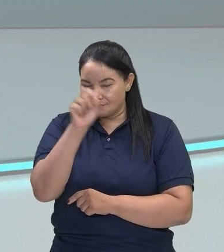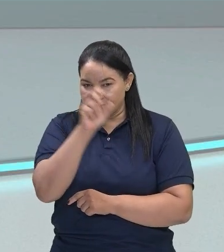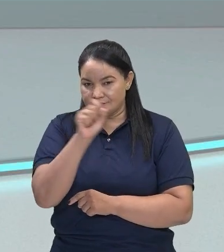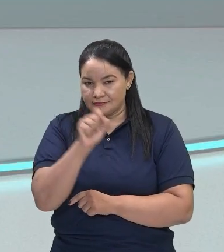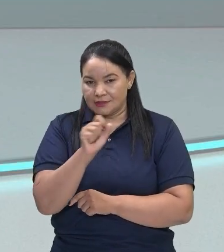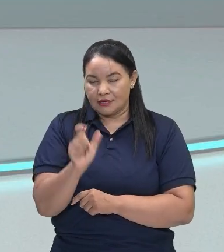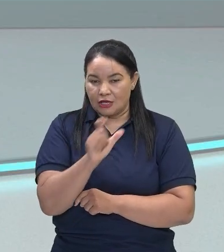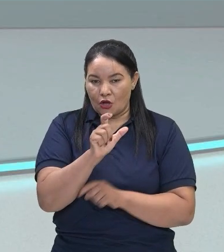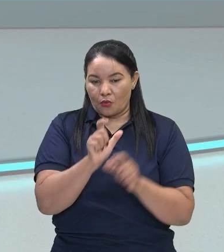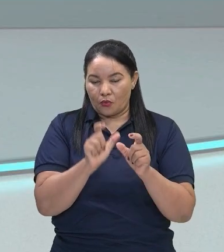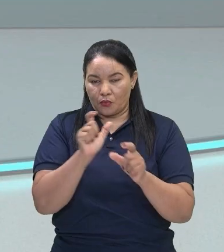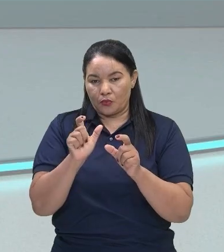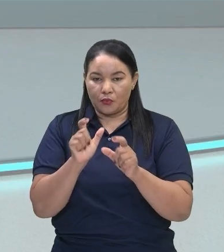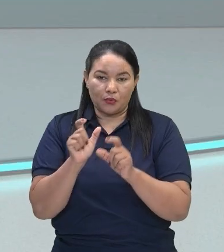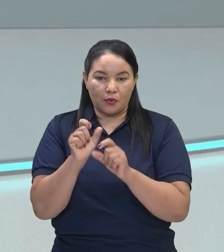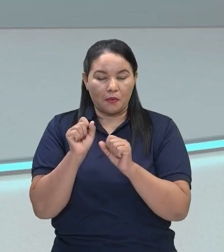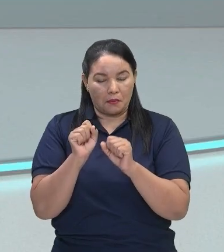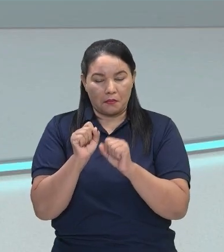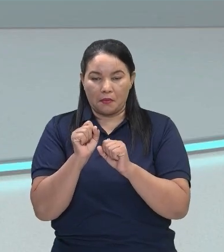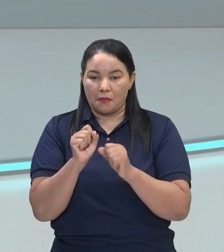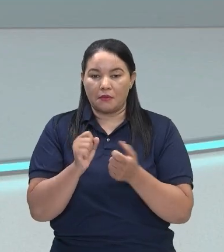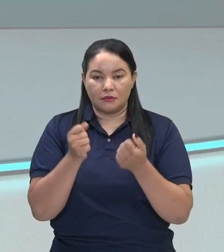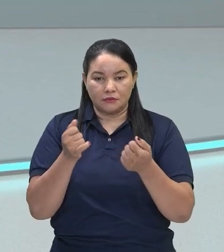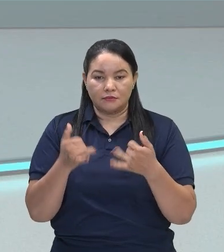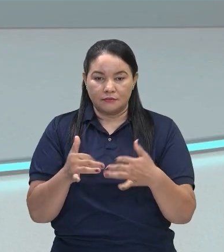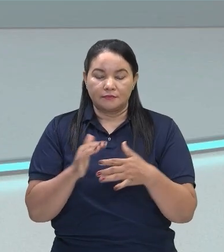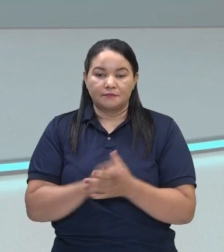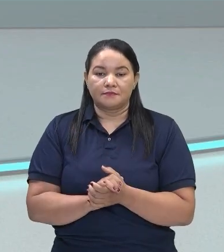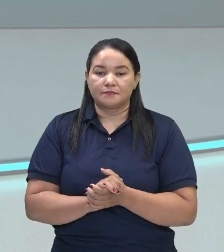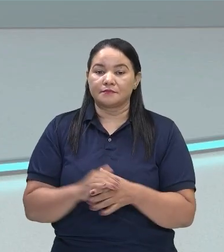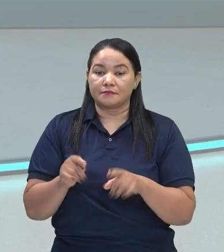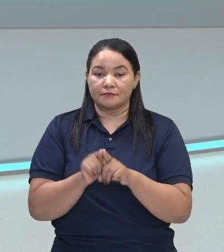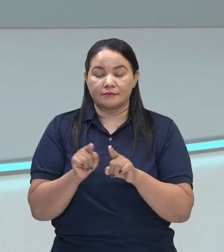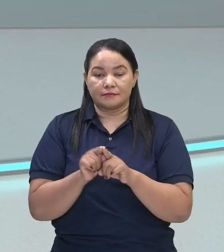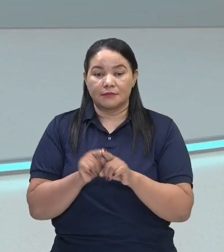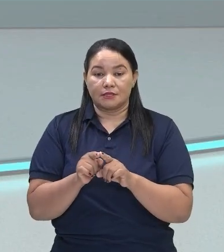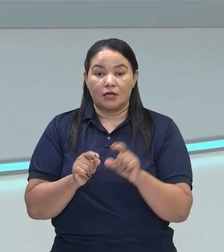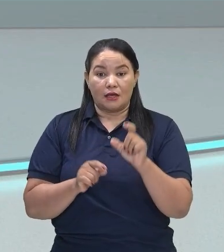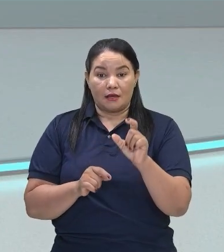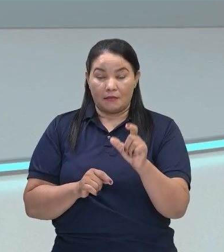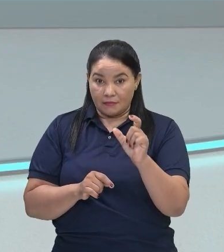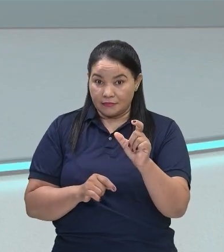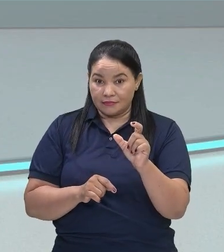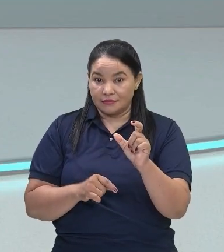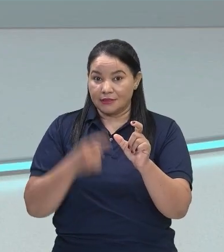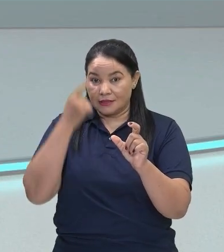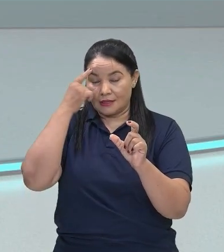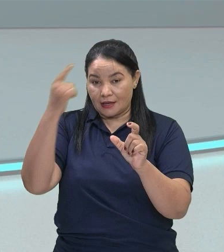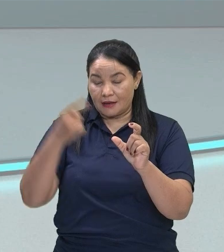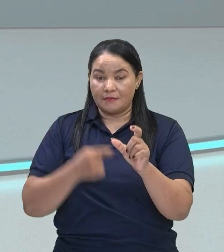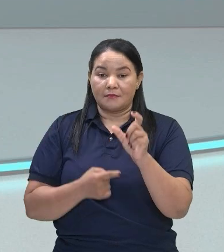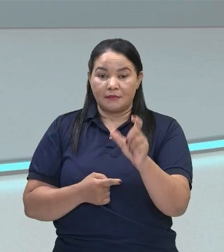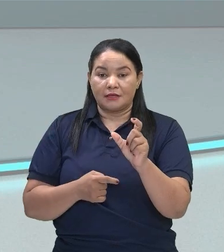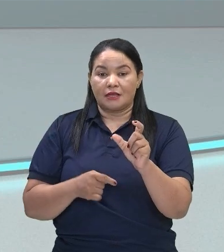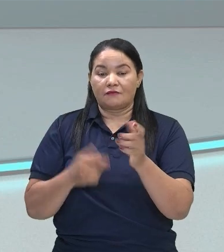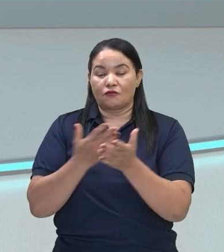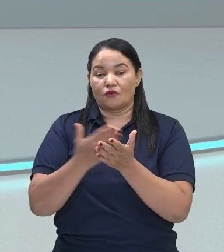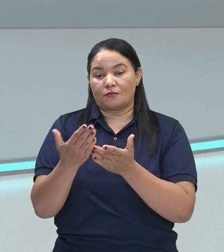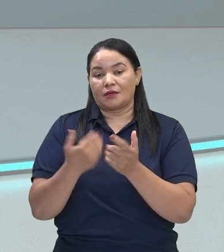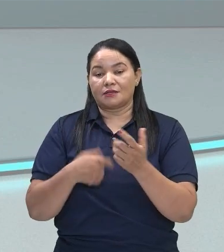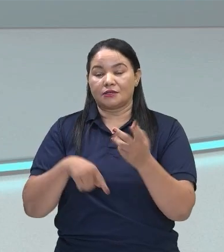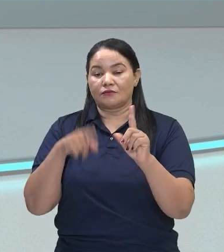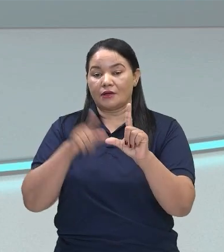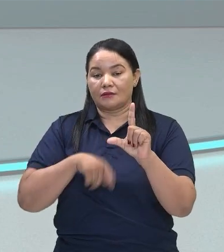das palavras, tá? Inicial com H, provavelmente vai ter som de R, tá? Have, he e assim por diante,